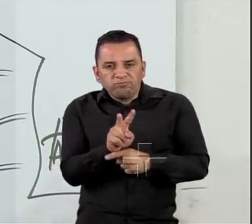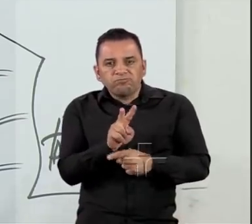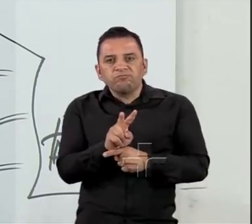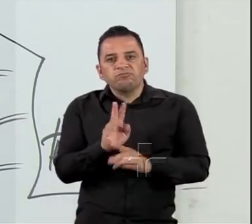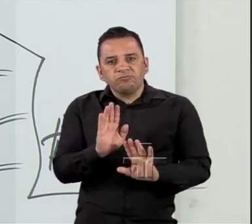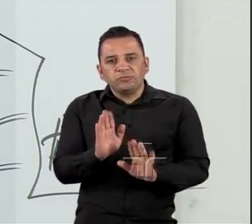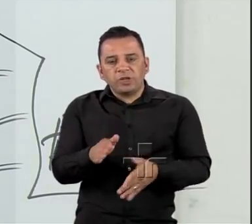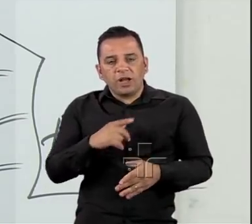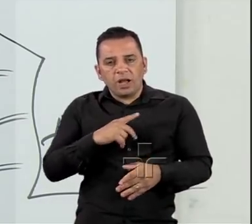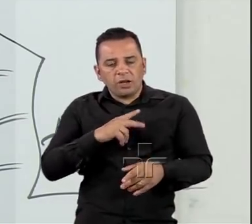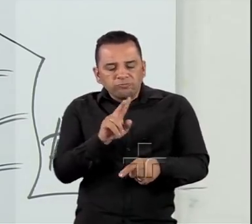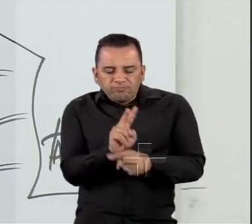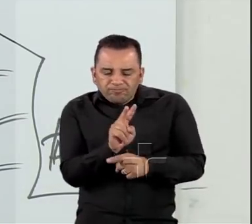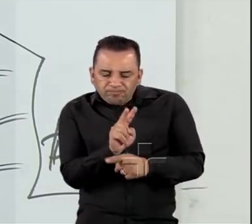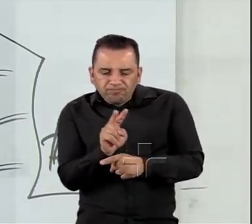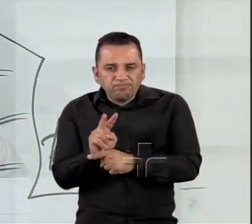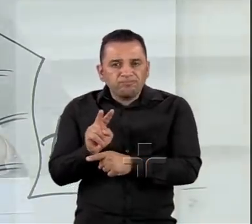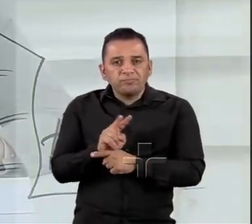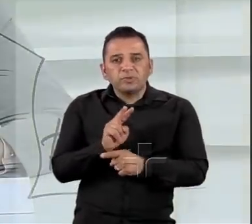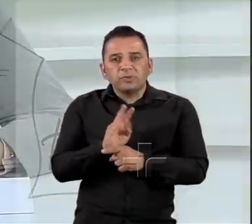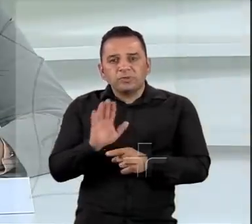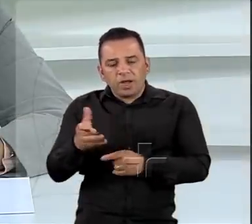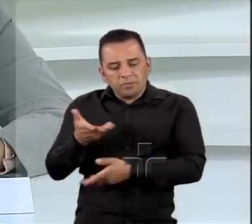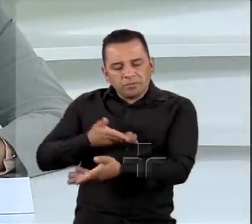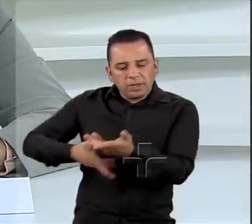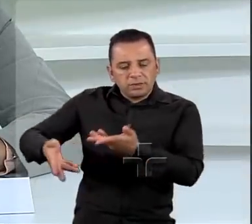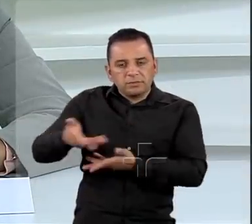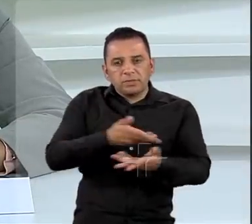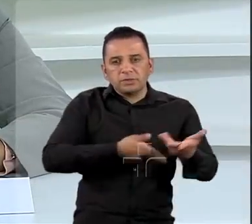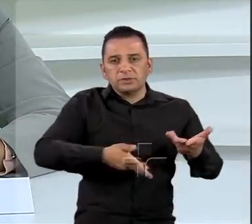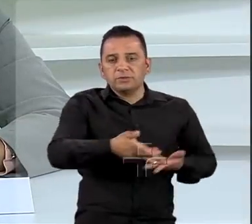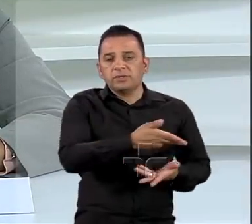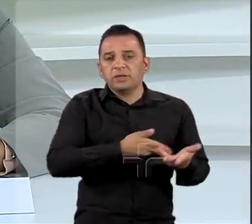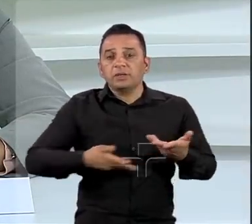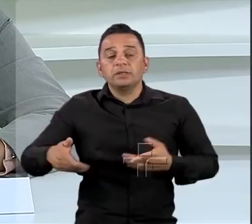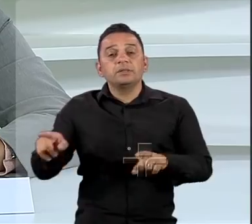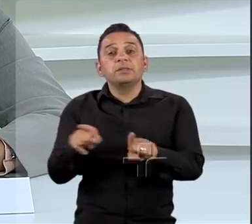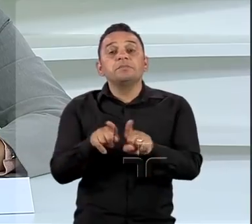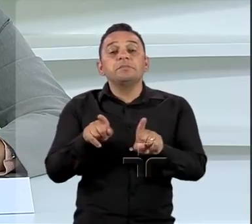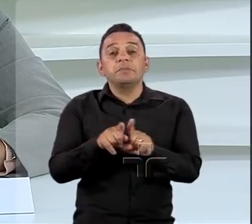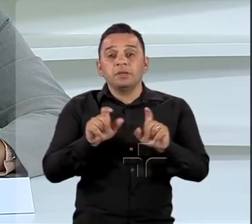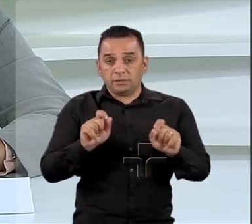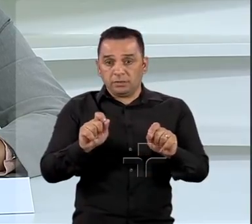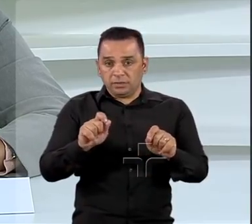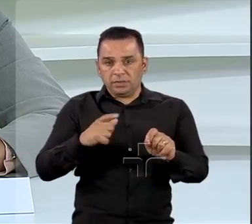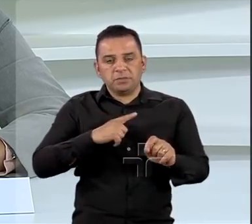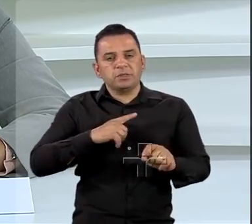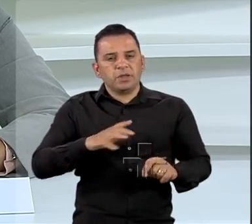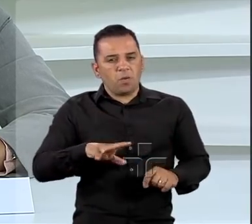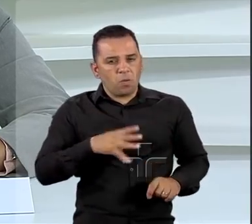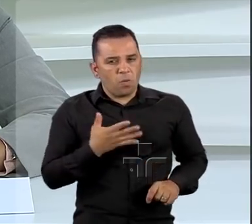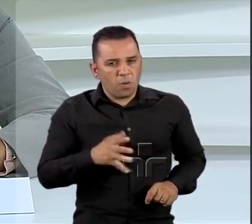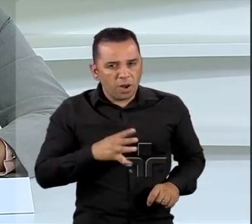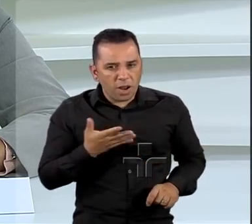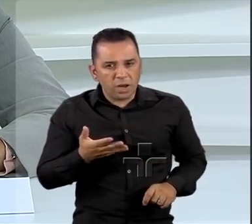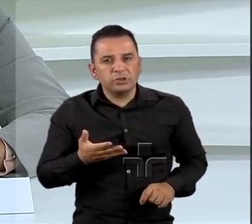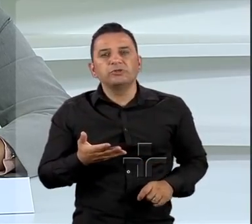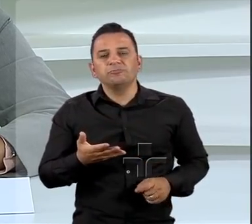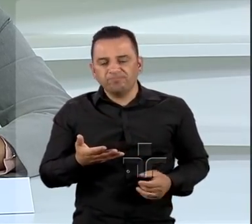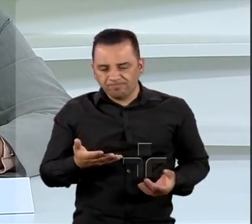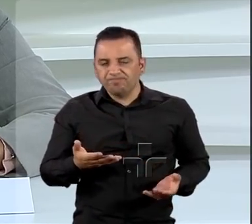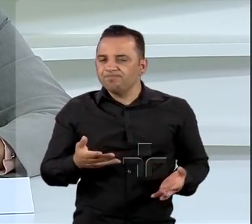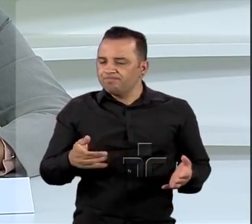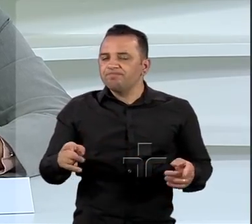mais participativa e, principalmente, uma boa dose, que eu vou chamar aqui de ousadia, para que a gente